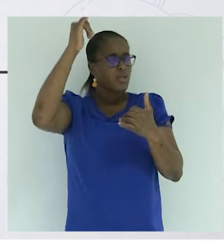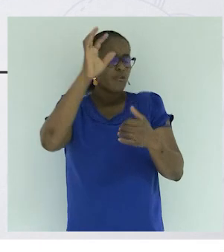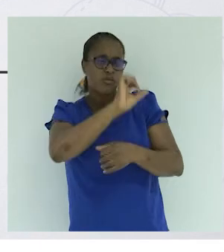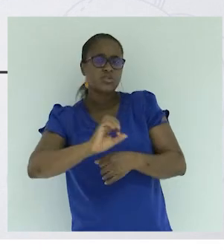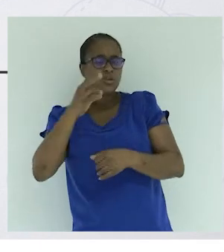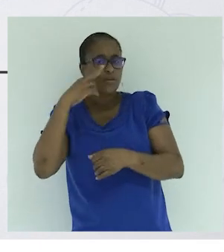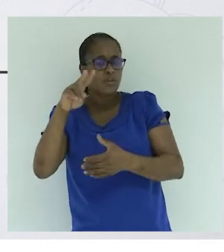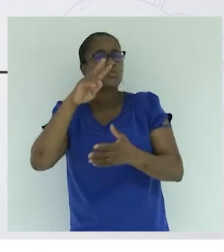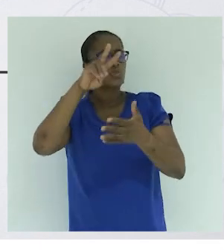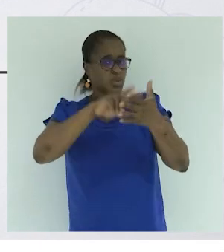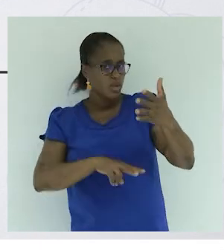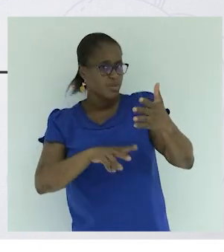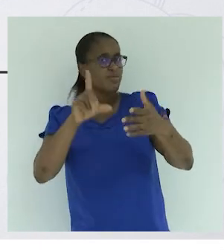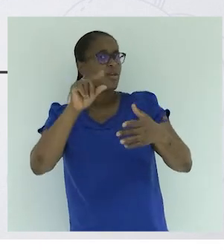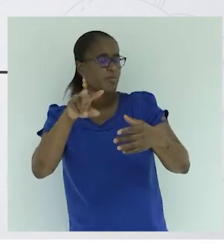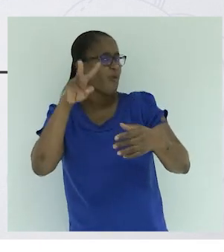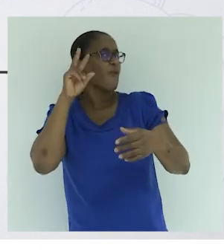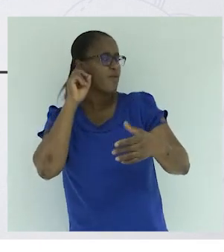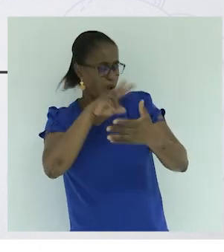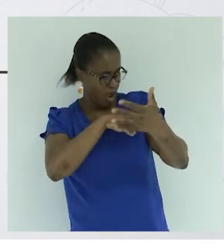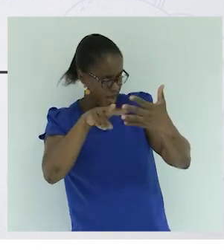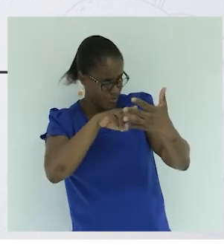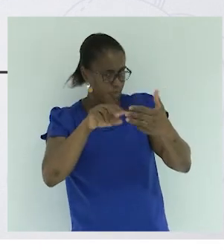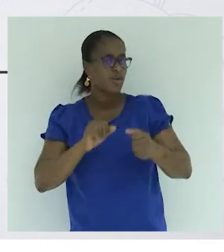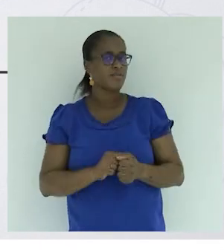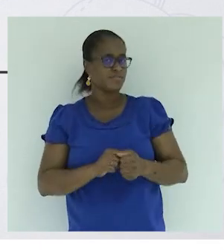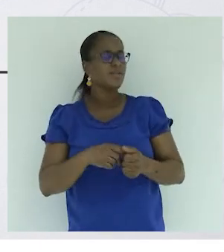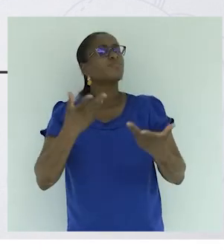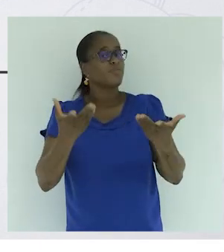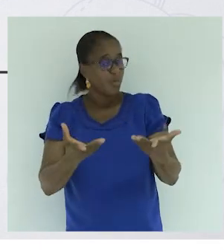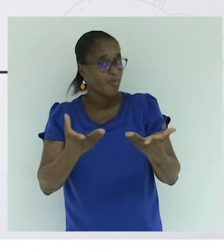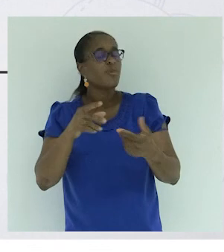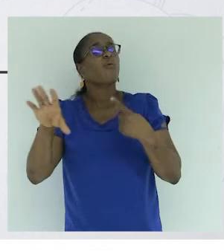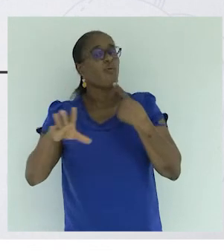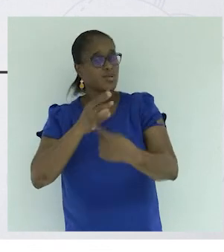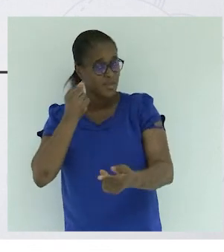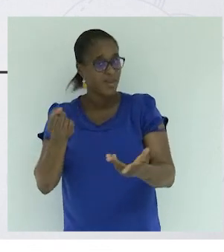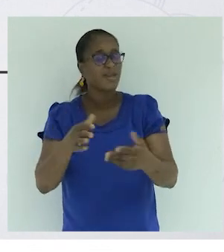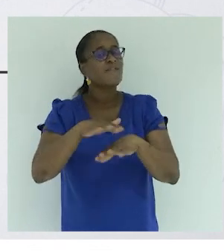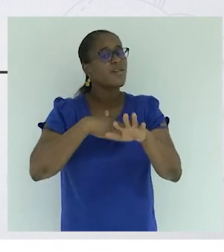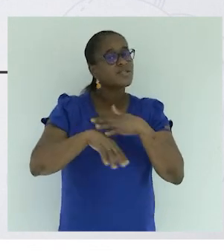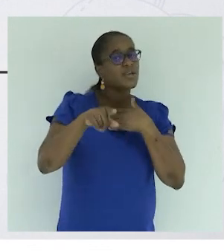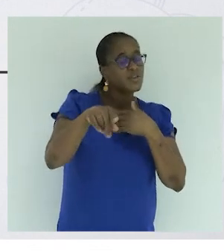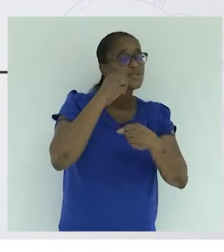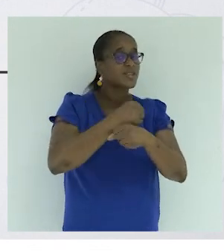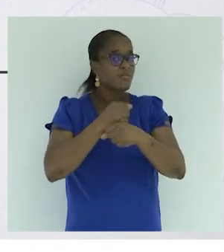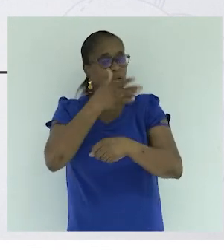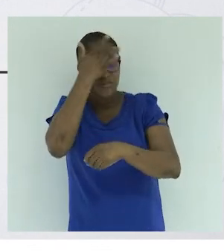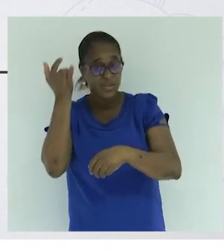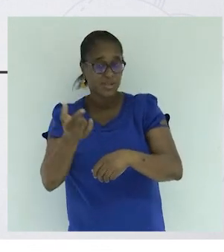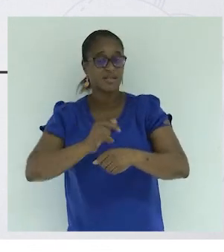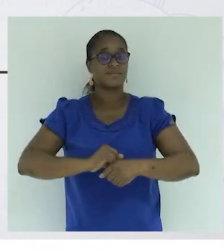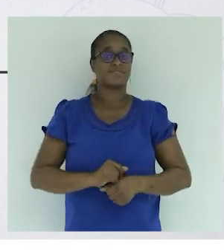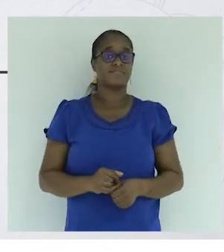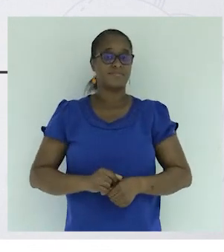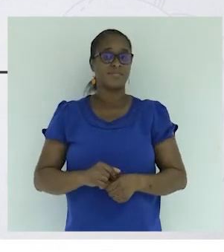no texto e também ouviram a leitura, seguramente que conseguem fazer este exercício com